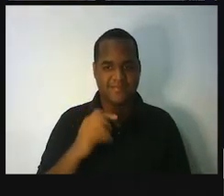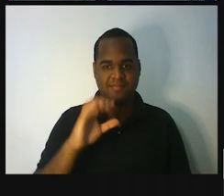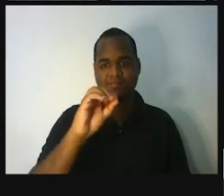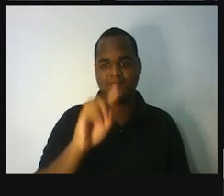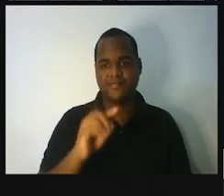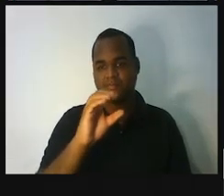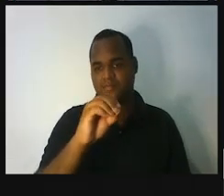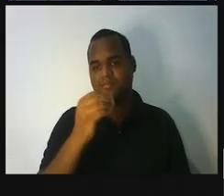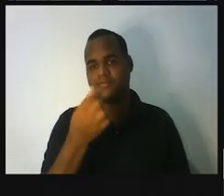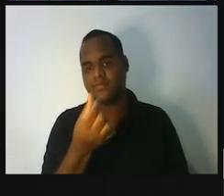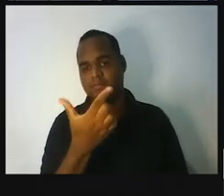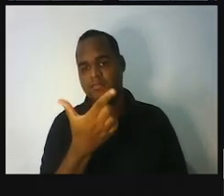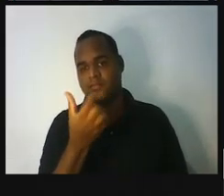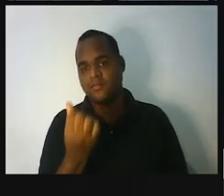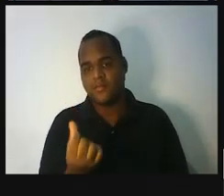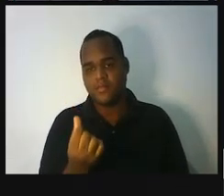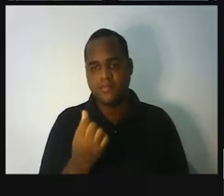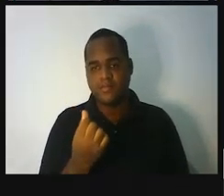0,026